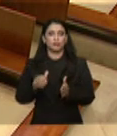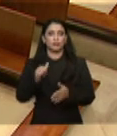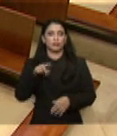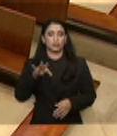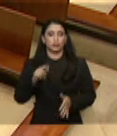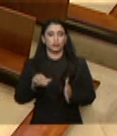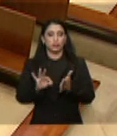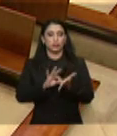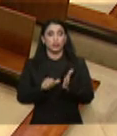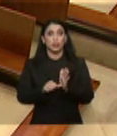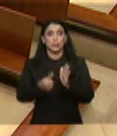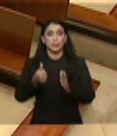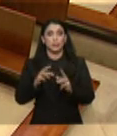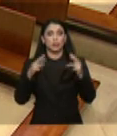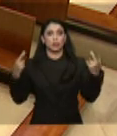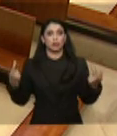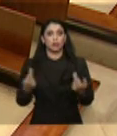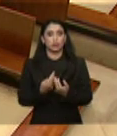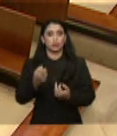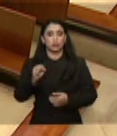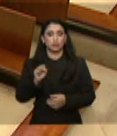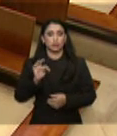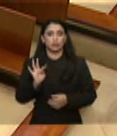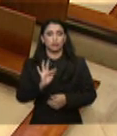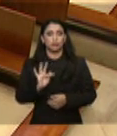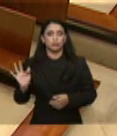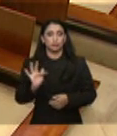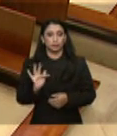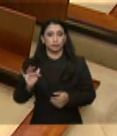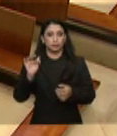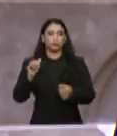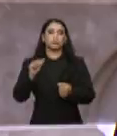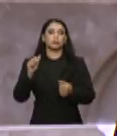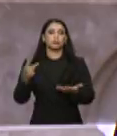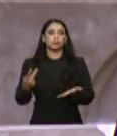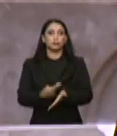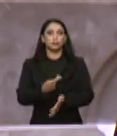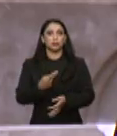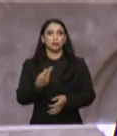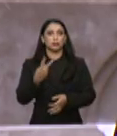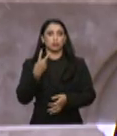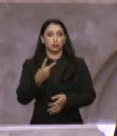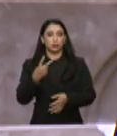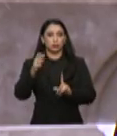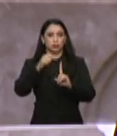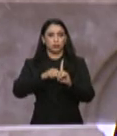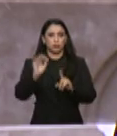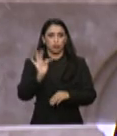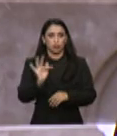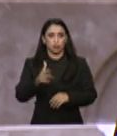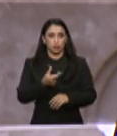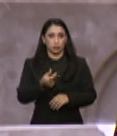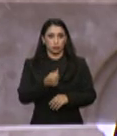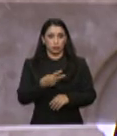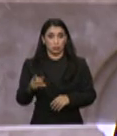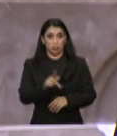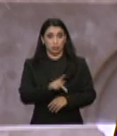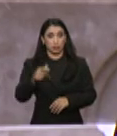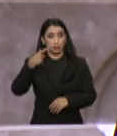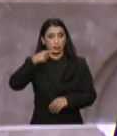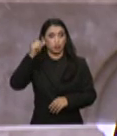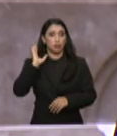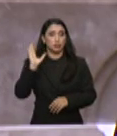sessão extraordinária do plenário do Supremo Tribunal Federal, realizada em 2 de fevereiro de 2023. Presidência da senhora ministra